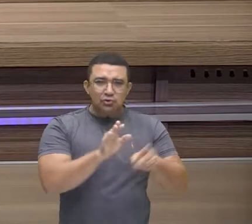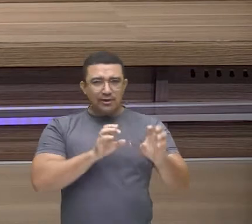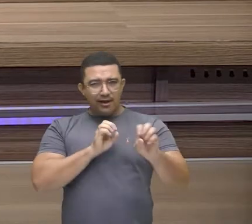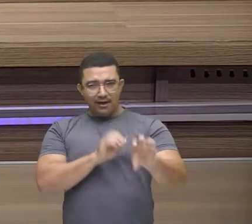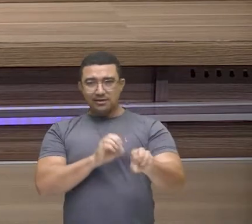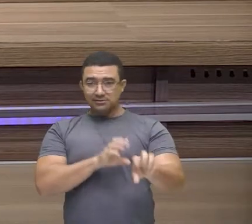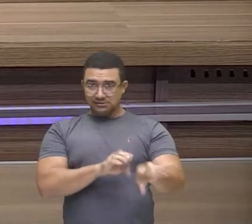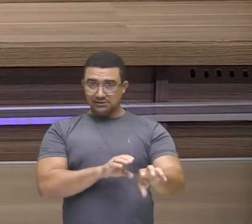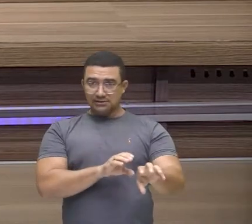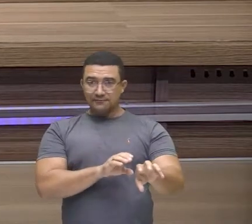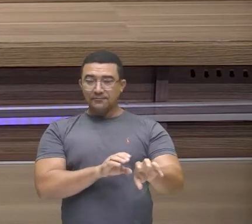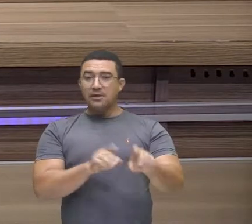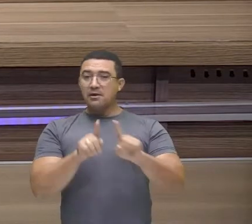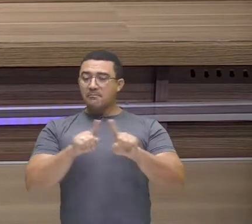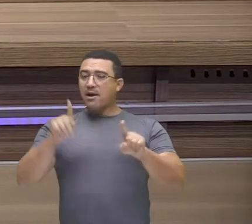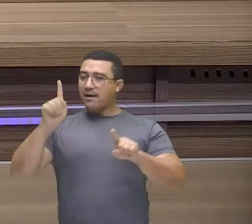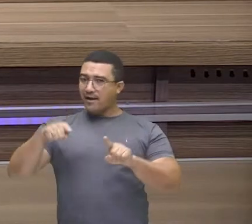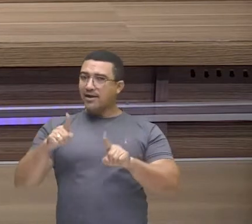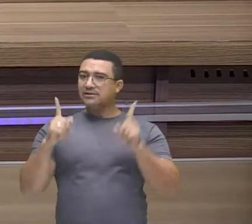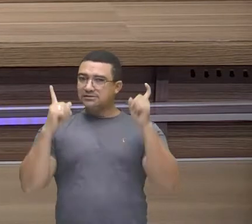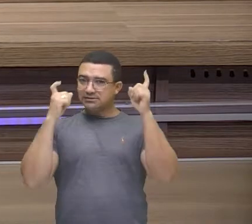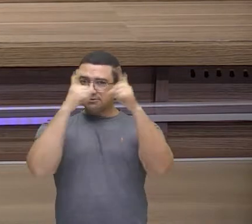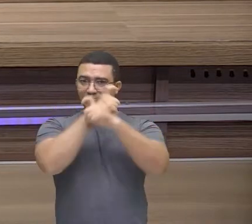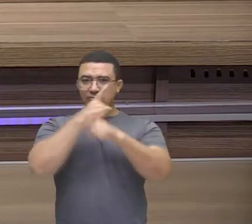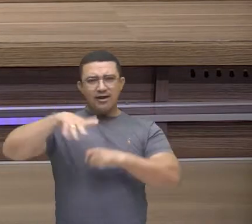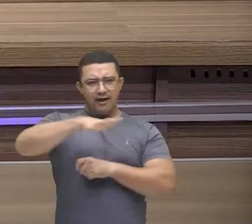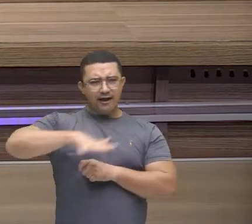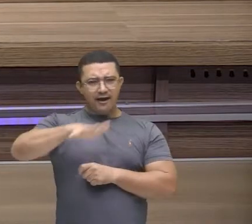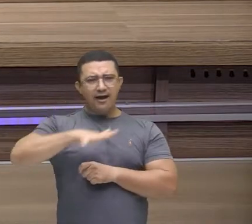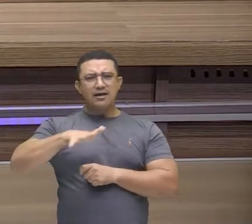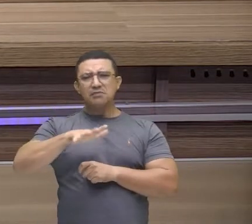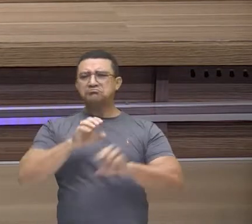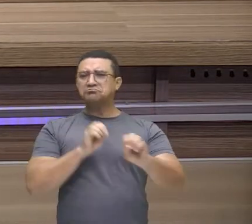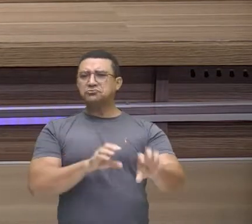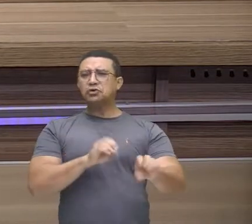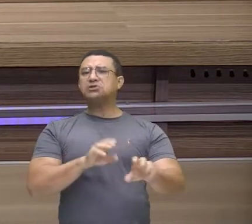difícil na nossa área de educação. Qual é? É